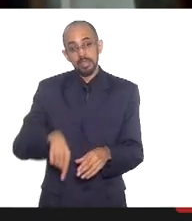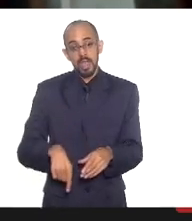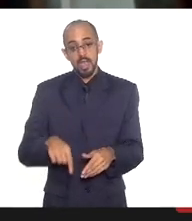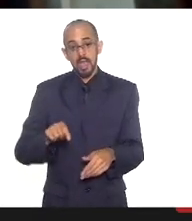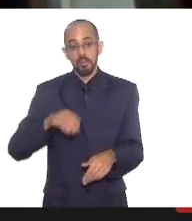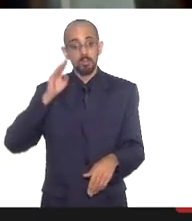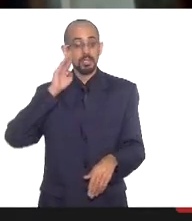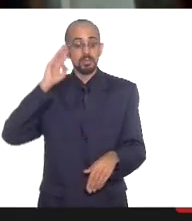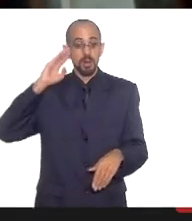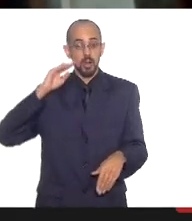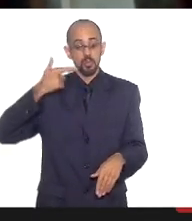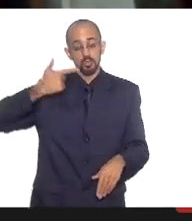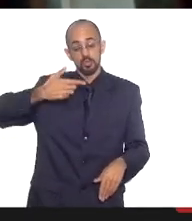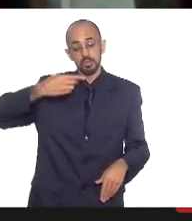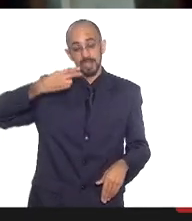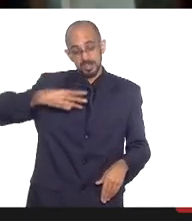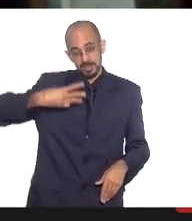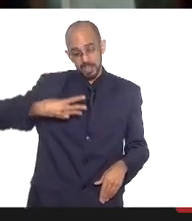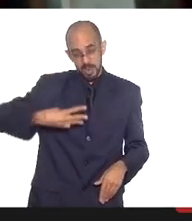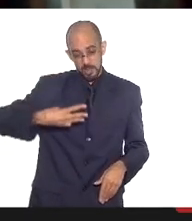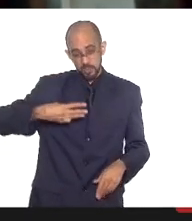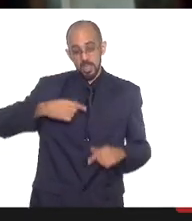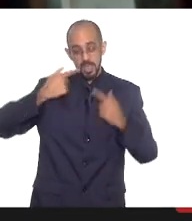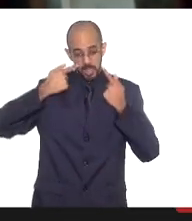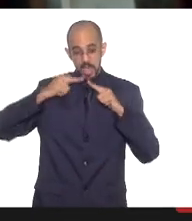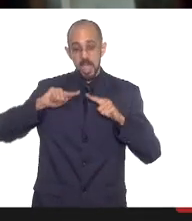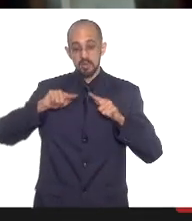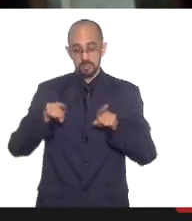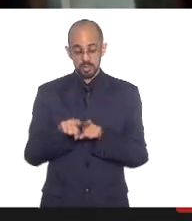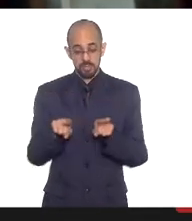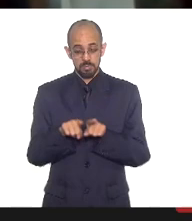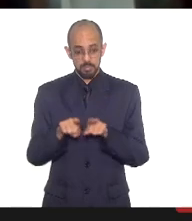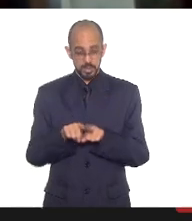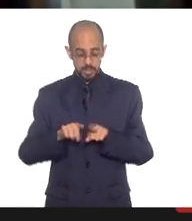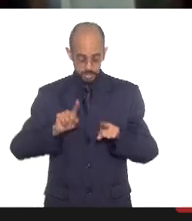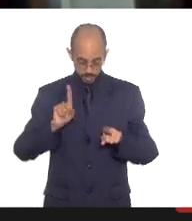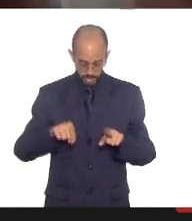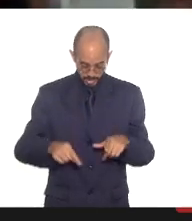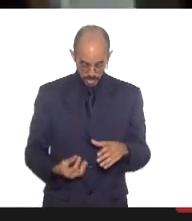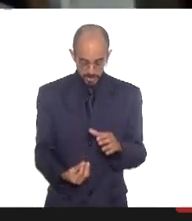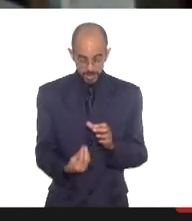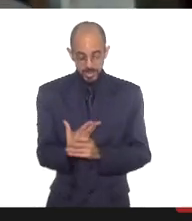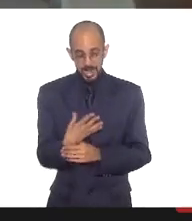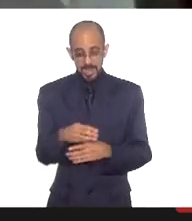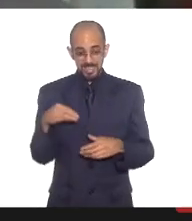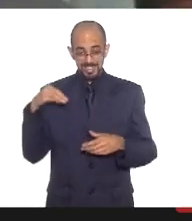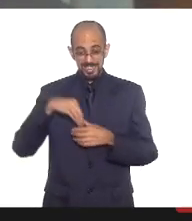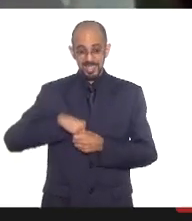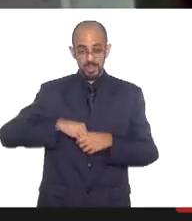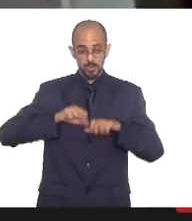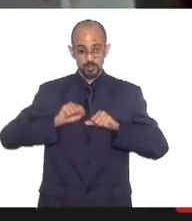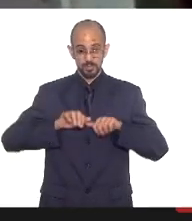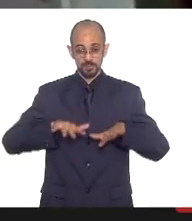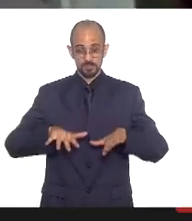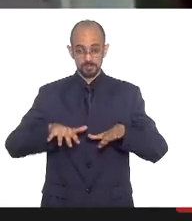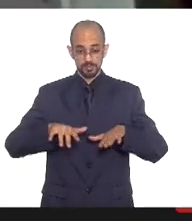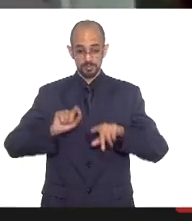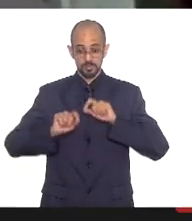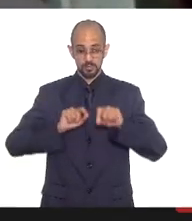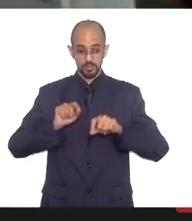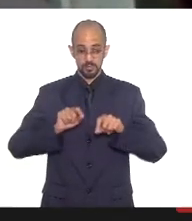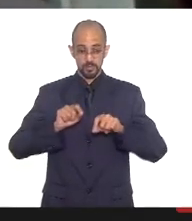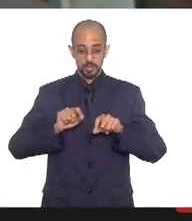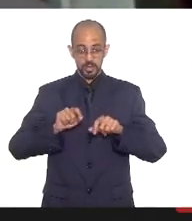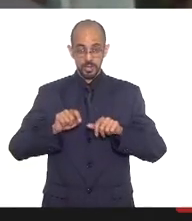terceiro é muito grave eu vou definir dentro do responder não permite a secretaria de estado de saúde